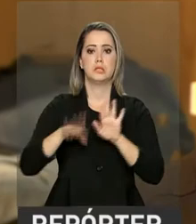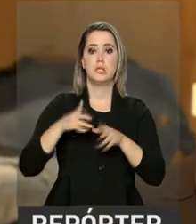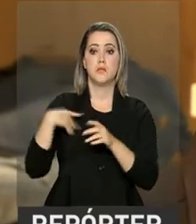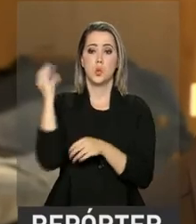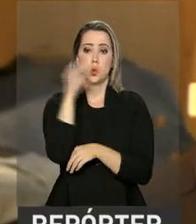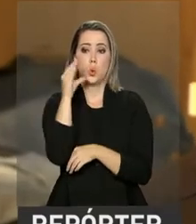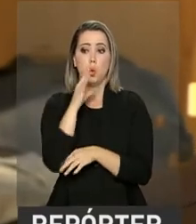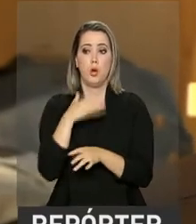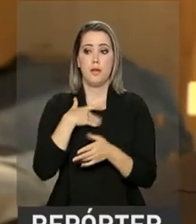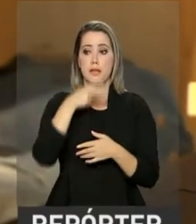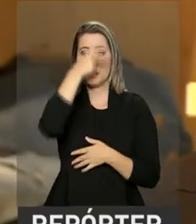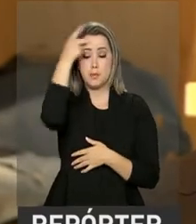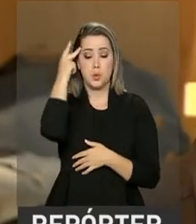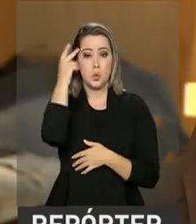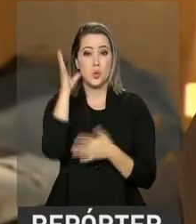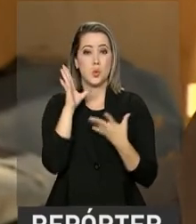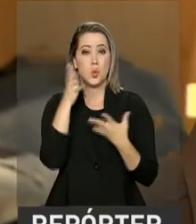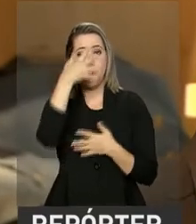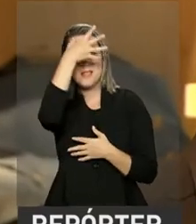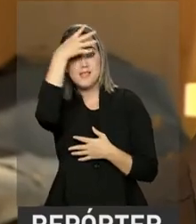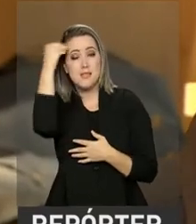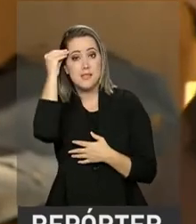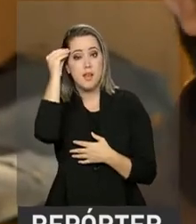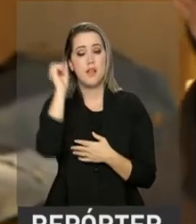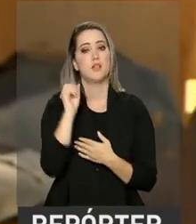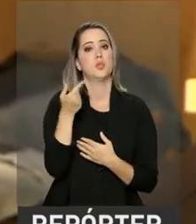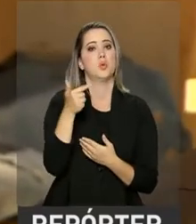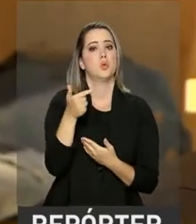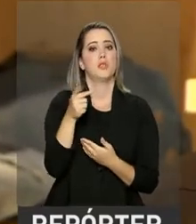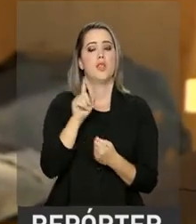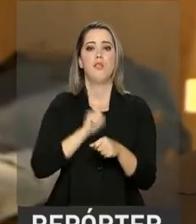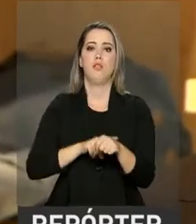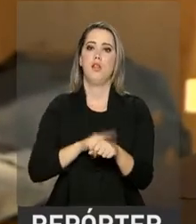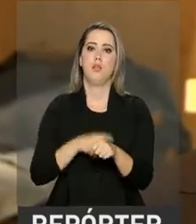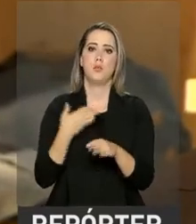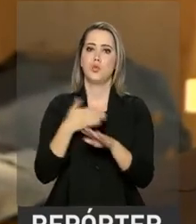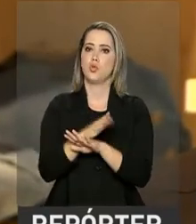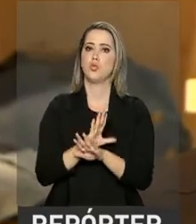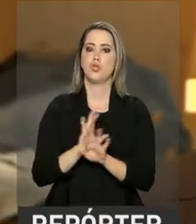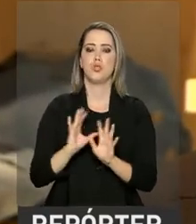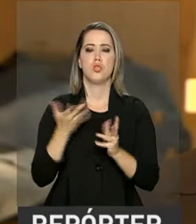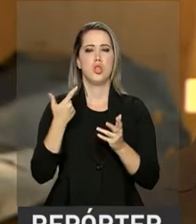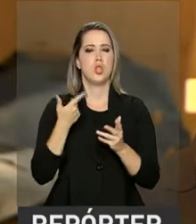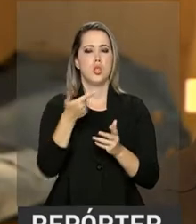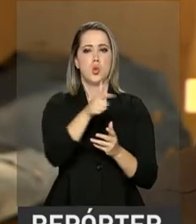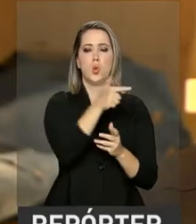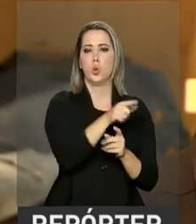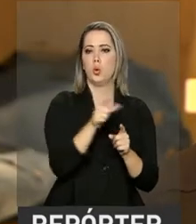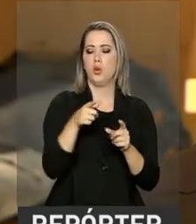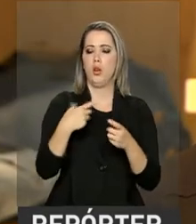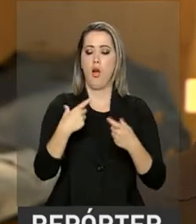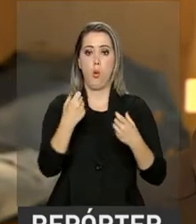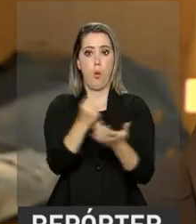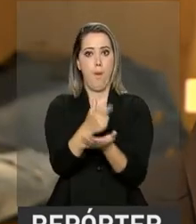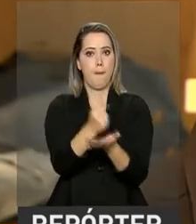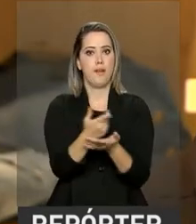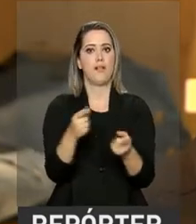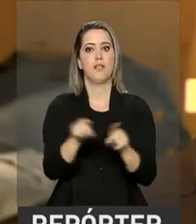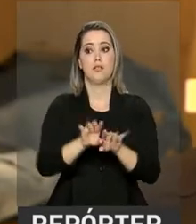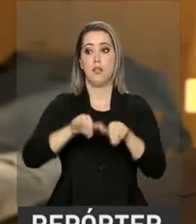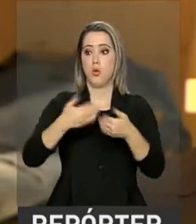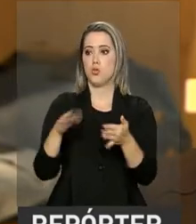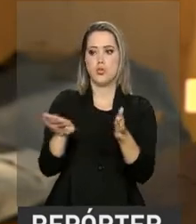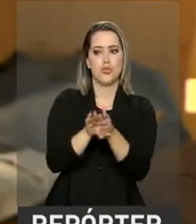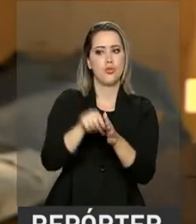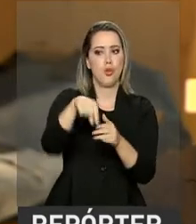dia, as pessoas acabam que meio que esquecem ou não dá tempo de passar em um shopping ou uma loja de rua. Então, estão no aeroporto e